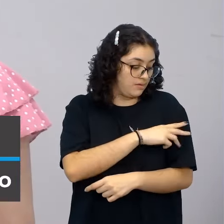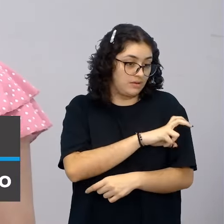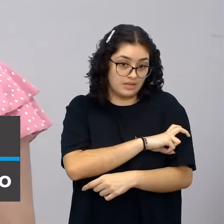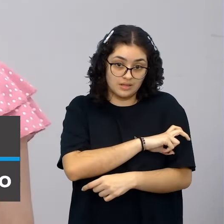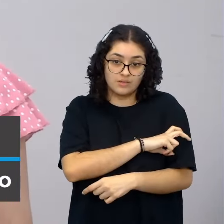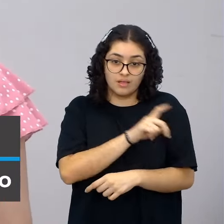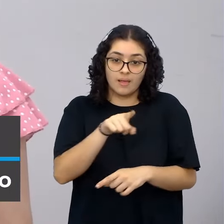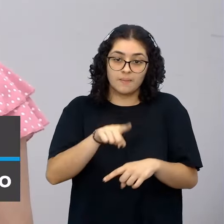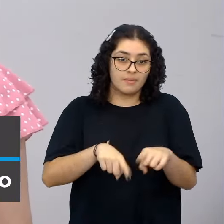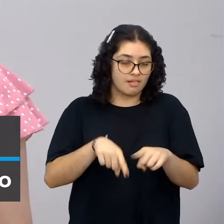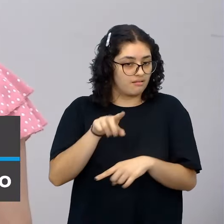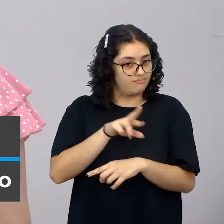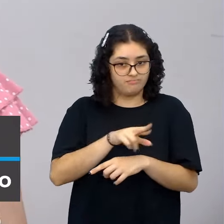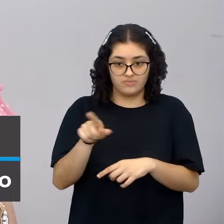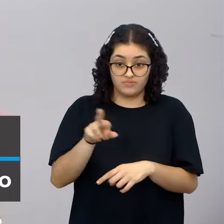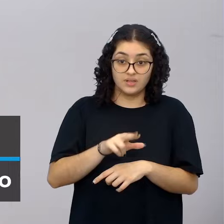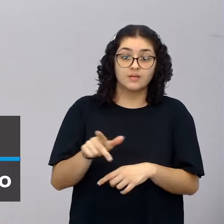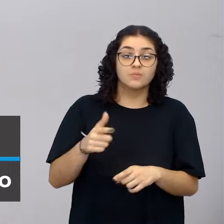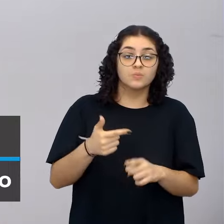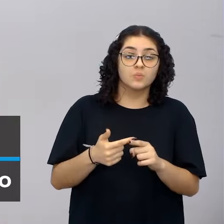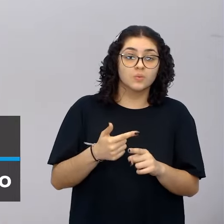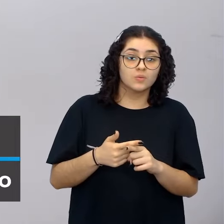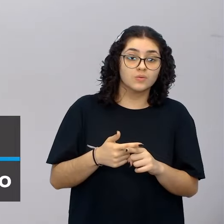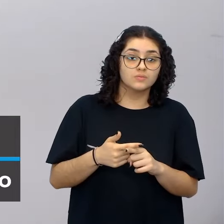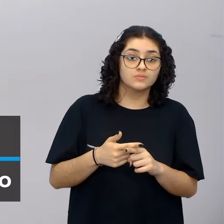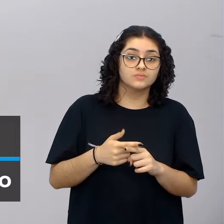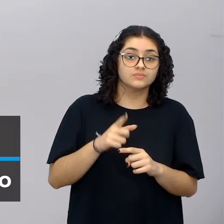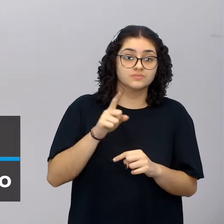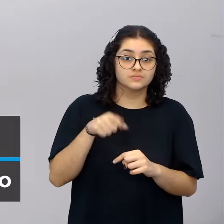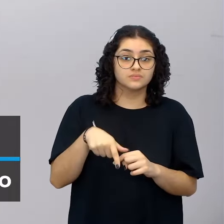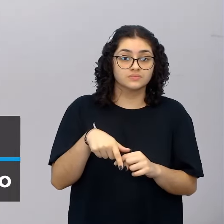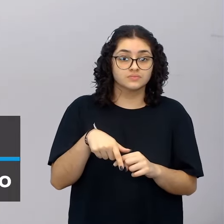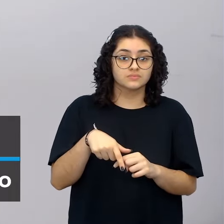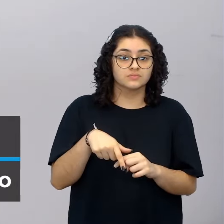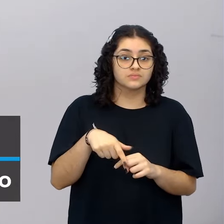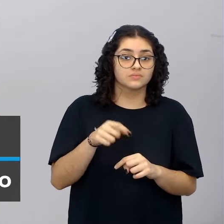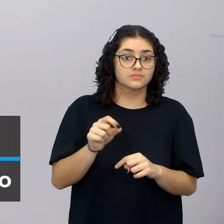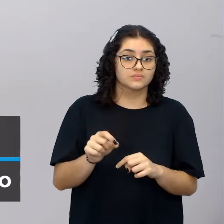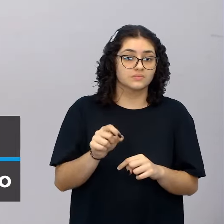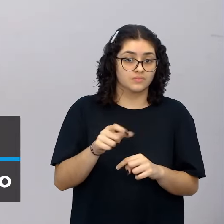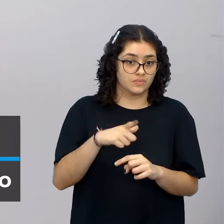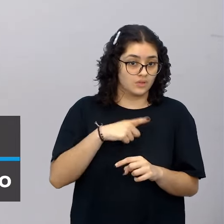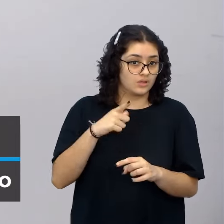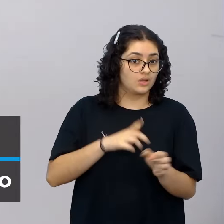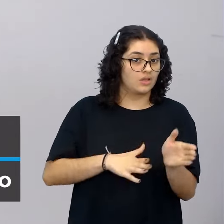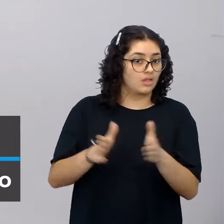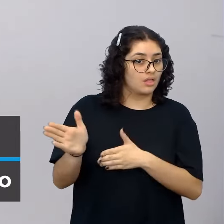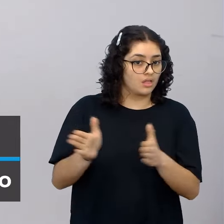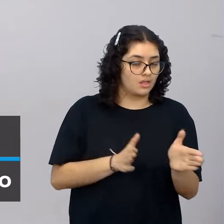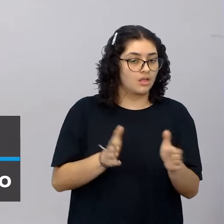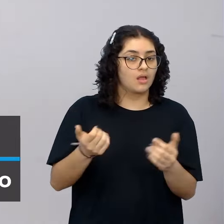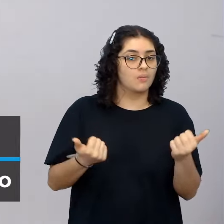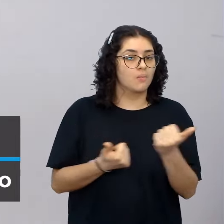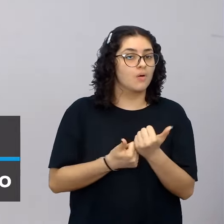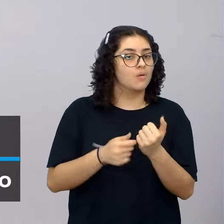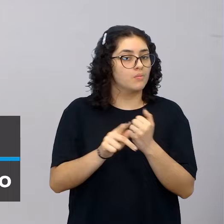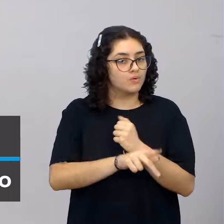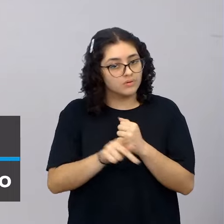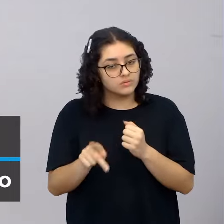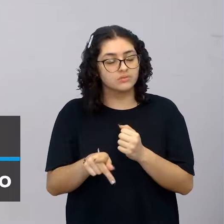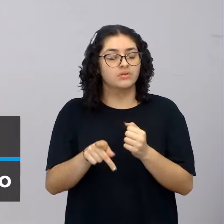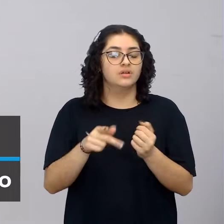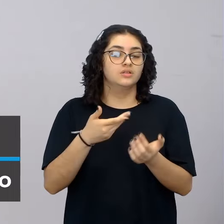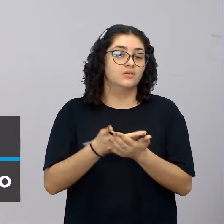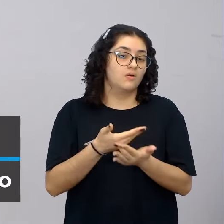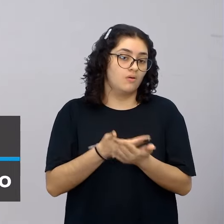são os materiais diferentes, exatamente porque, de alguma forma, essa turma teve algum acesso com o apoio do professor, da escola e